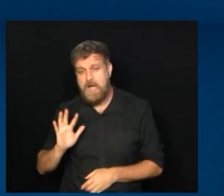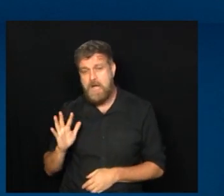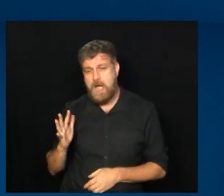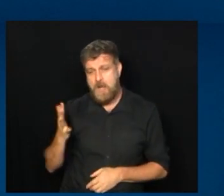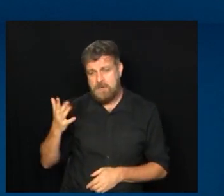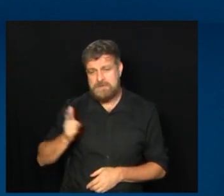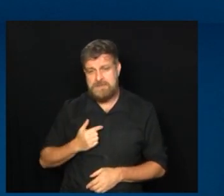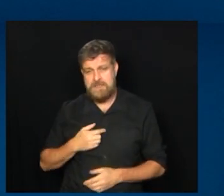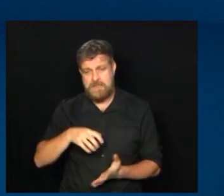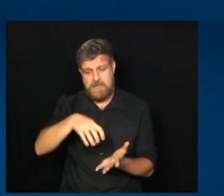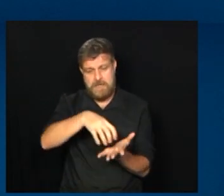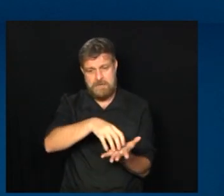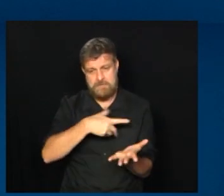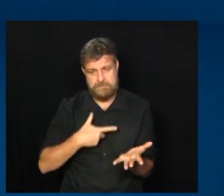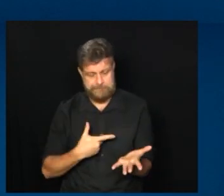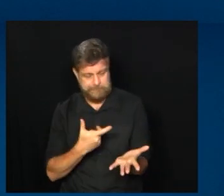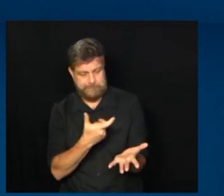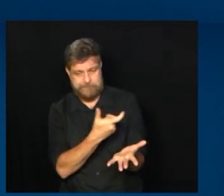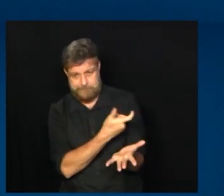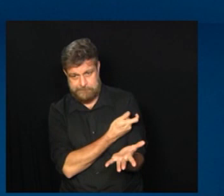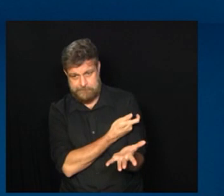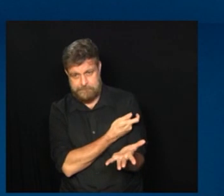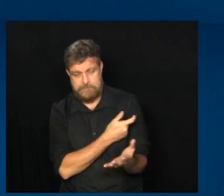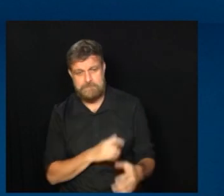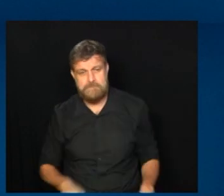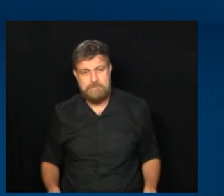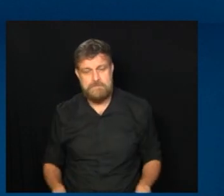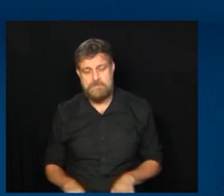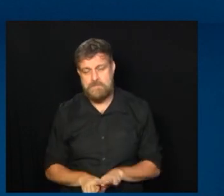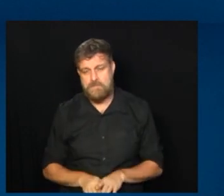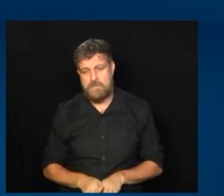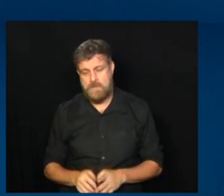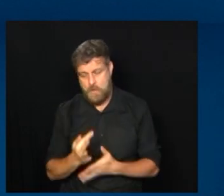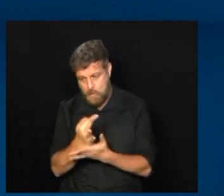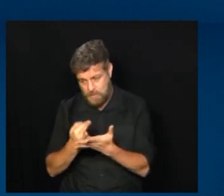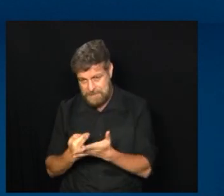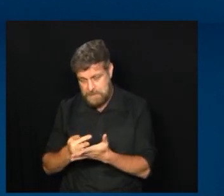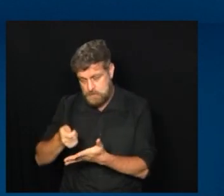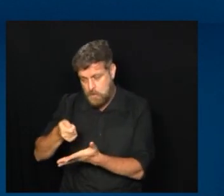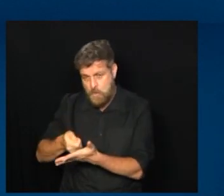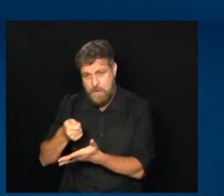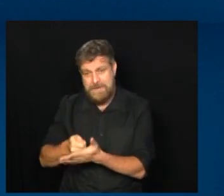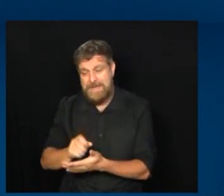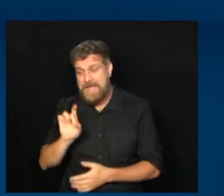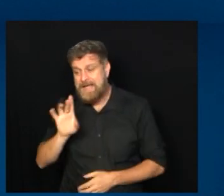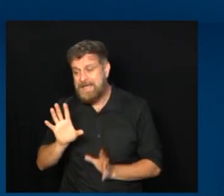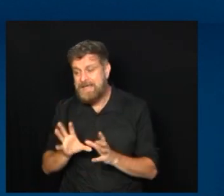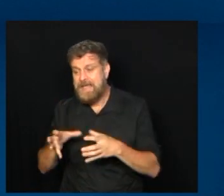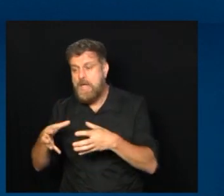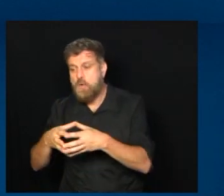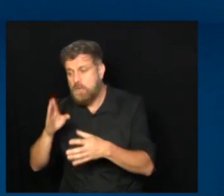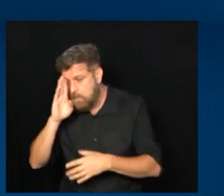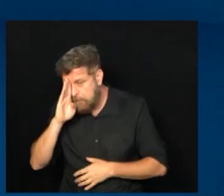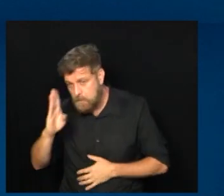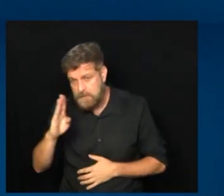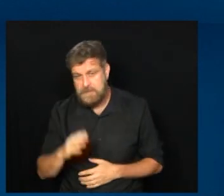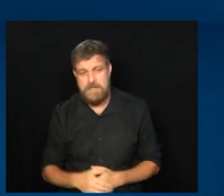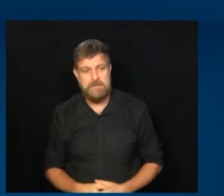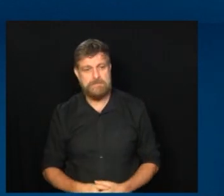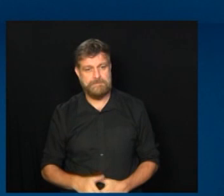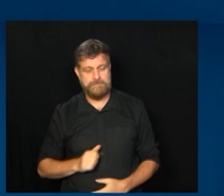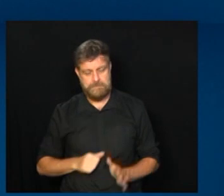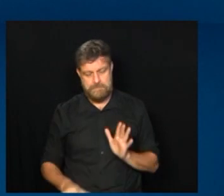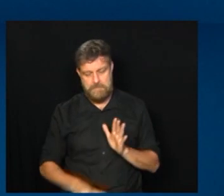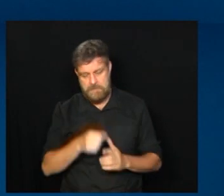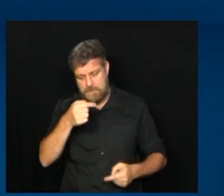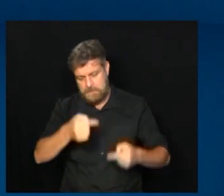realizados em unidades da rede de saúde pública. A matéria estabelece ainda quais são esses públicos prioritários. Em primeira discussão,